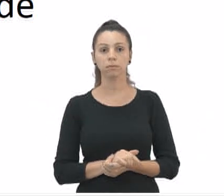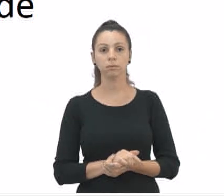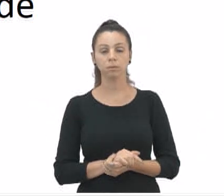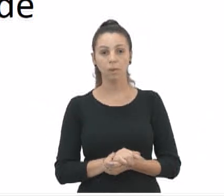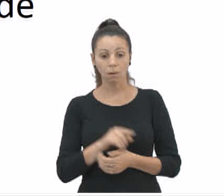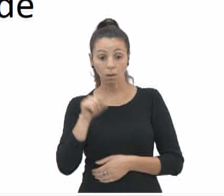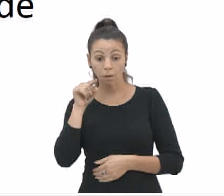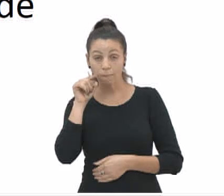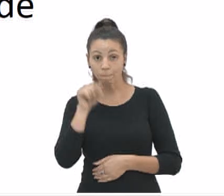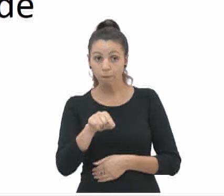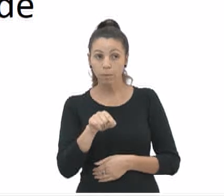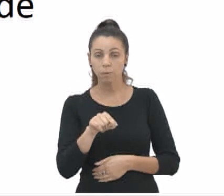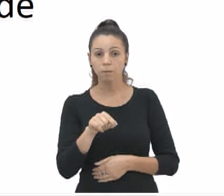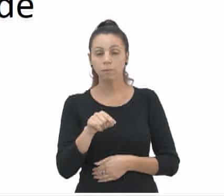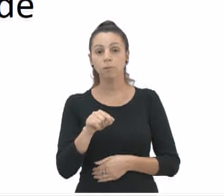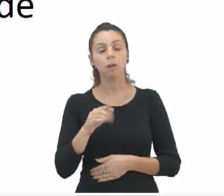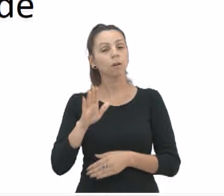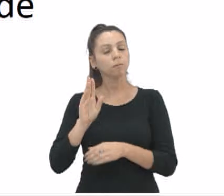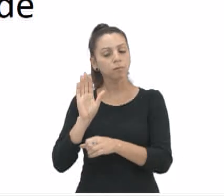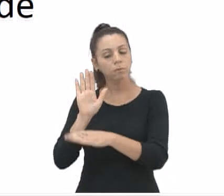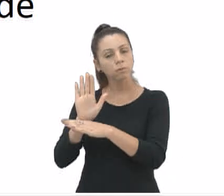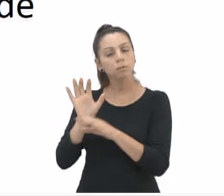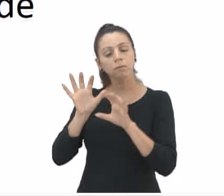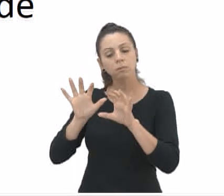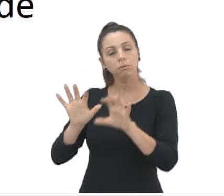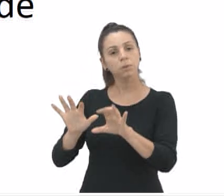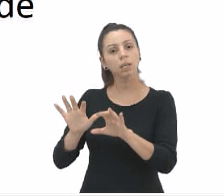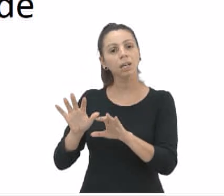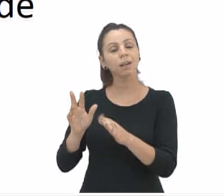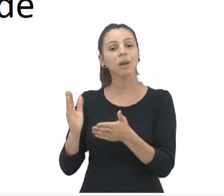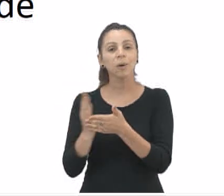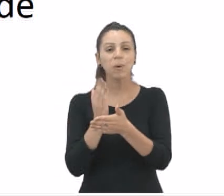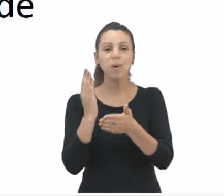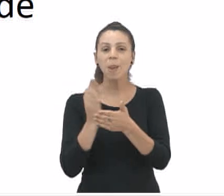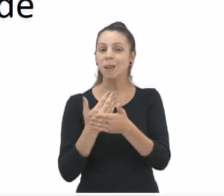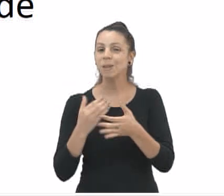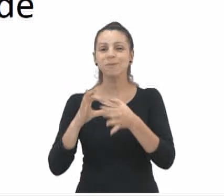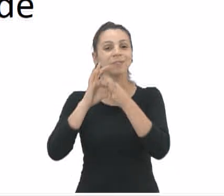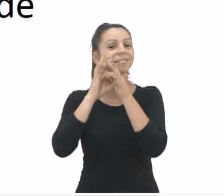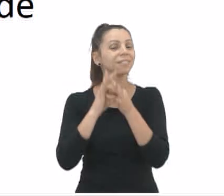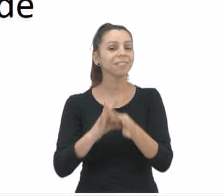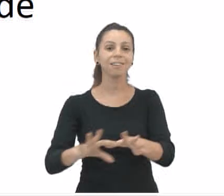E você fica com o livro por quanto tempo você quiser.